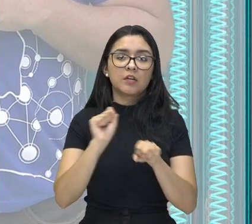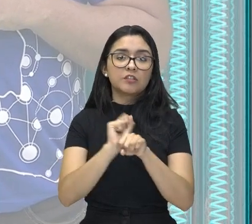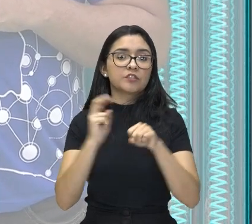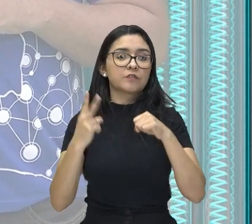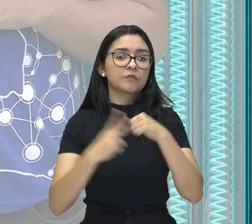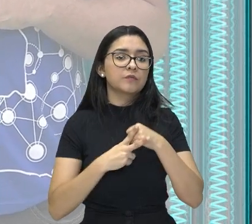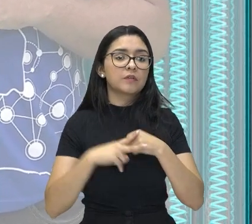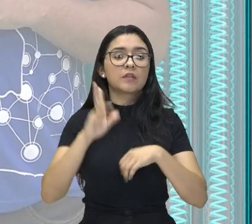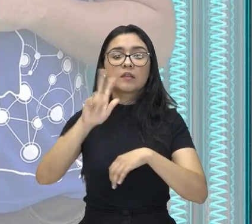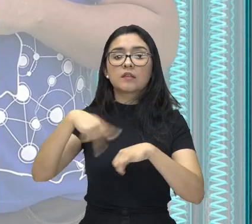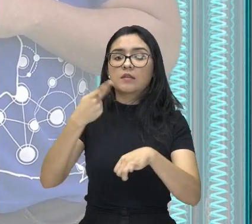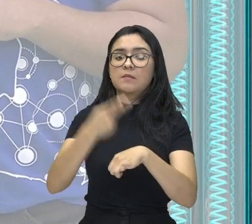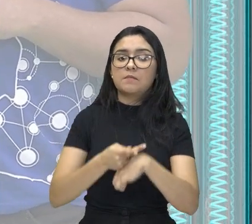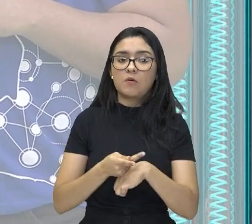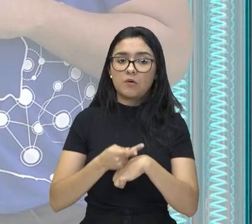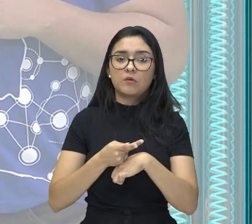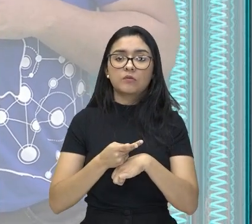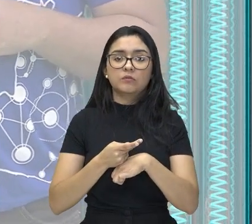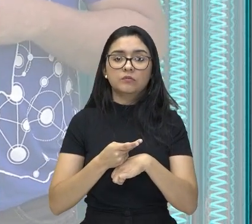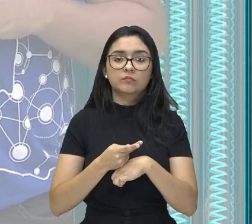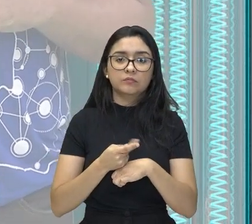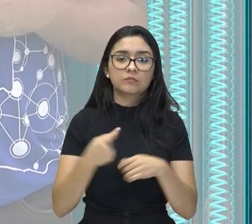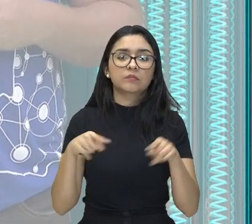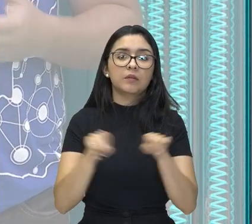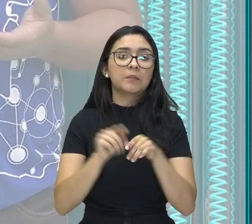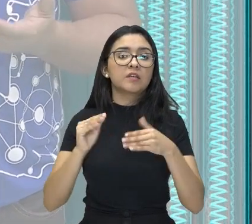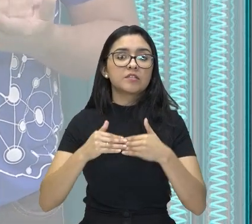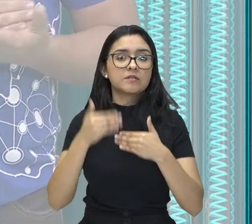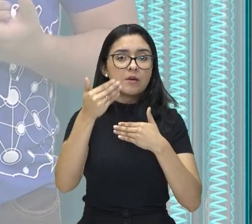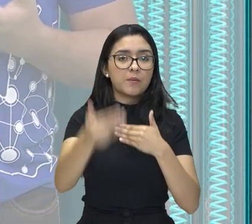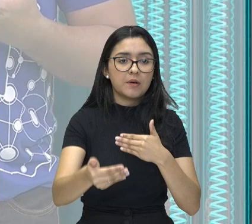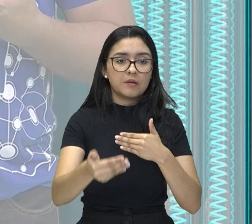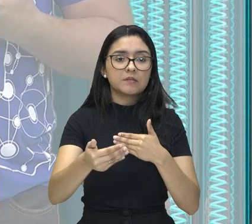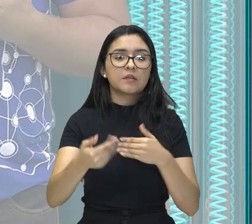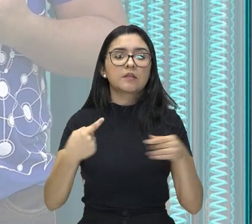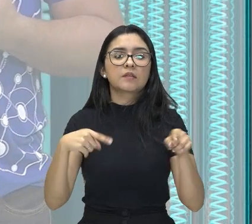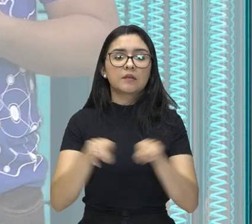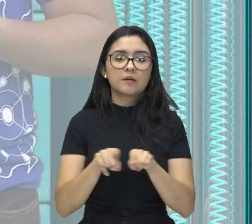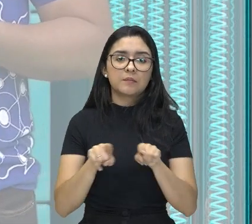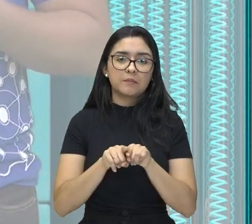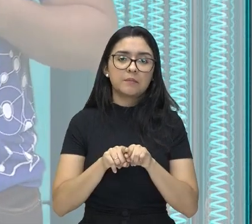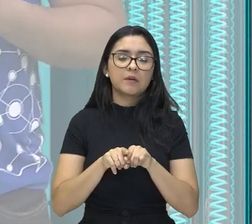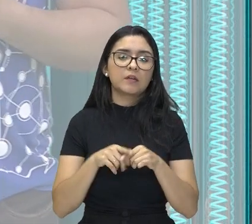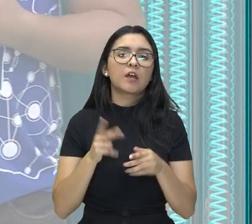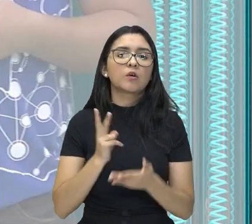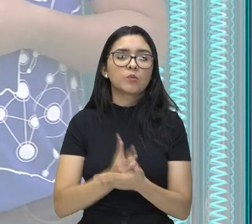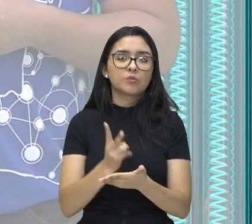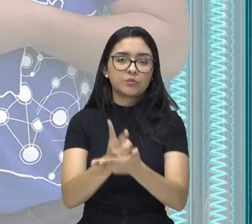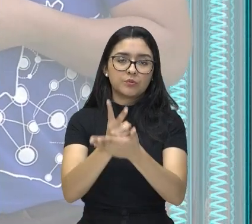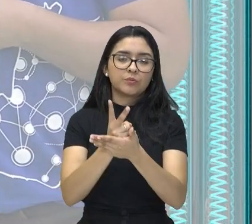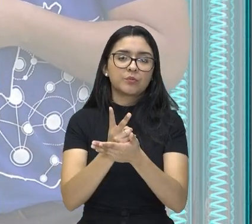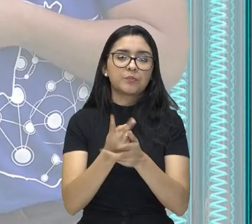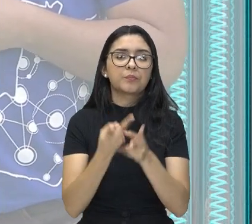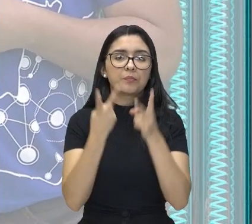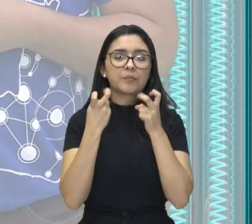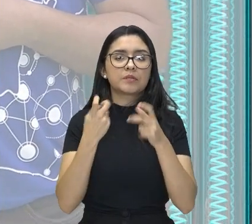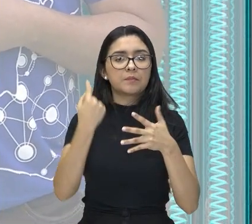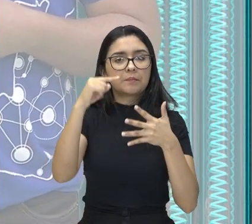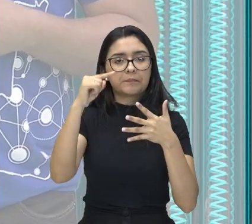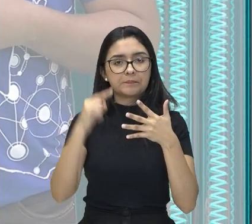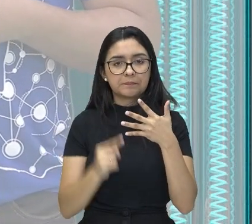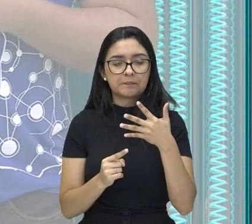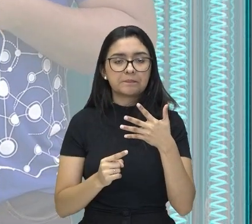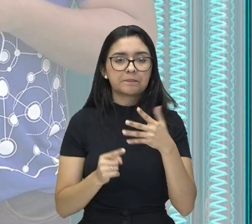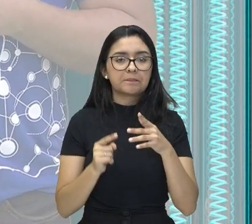como depois, certo? E enunciados como em sequência, que dão a ideia de continuidade. Então, percebe que esses